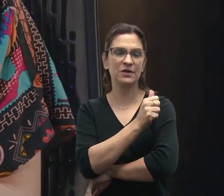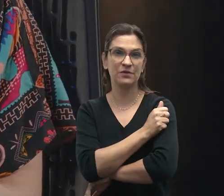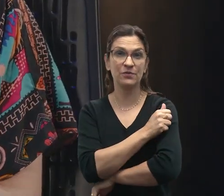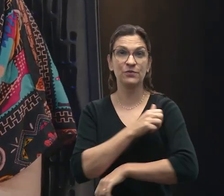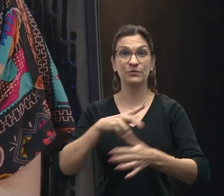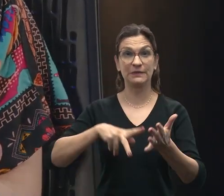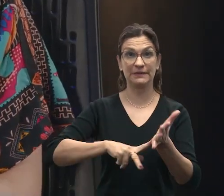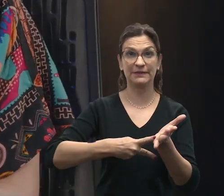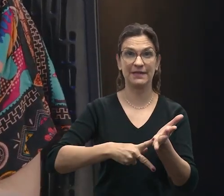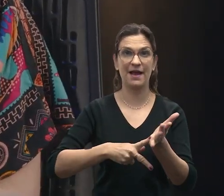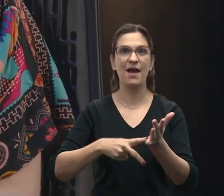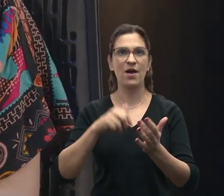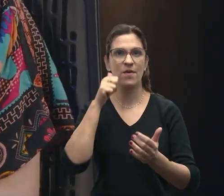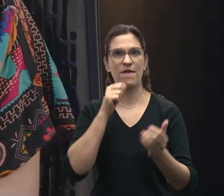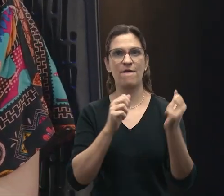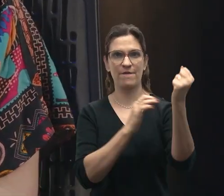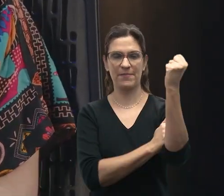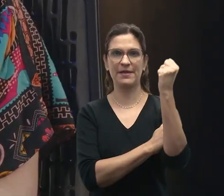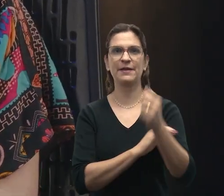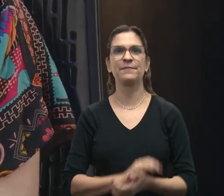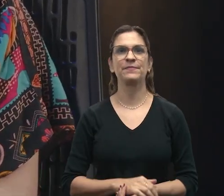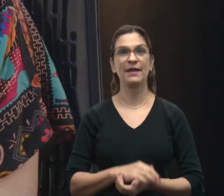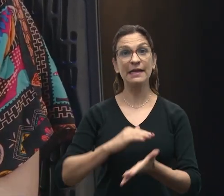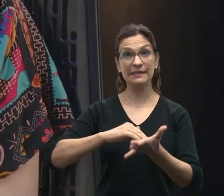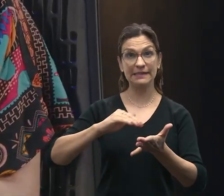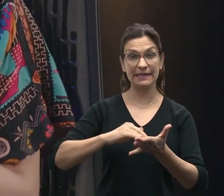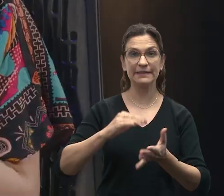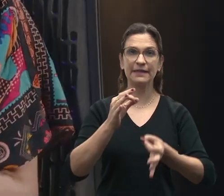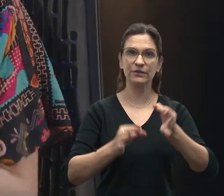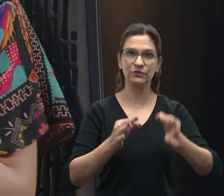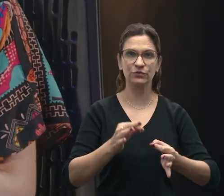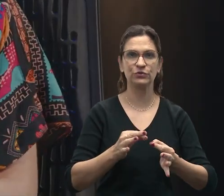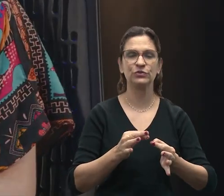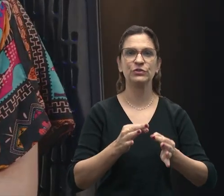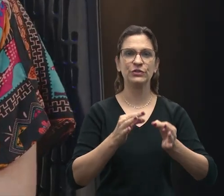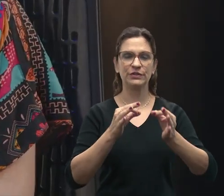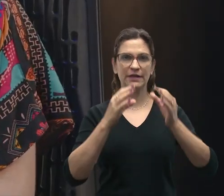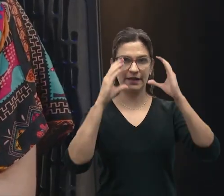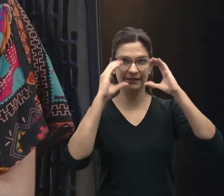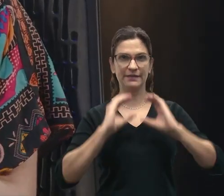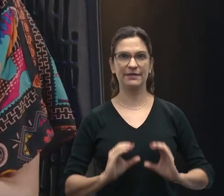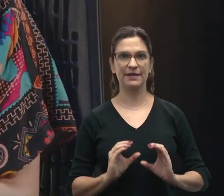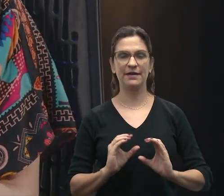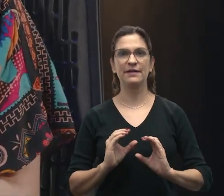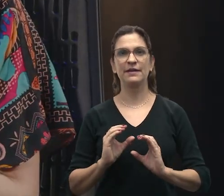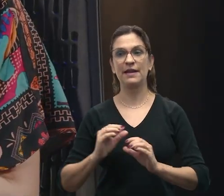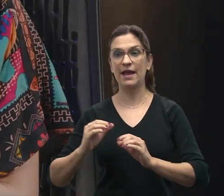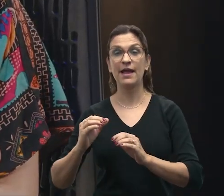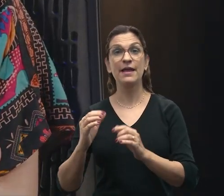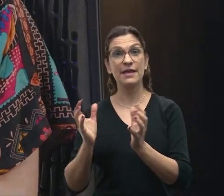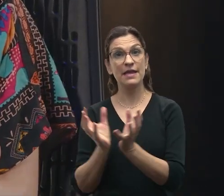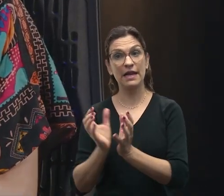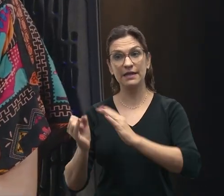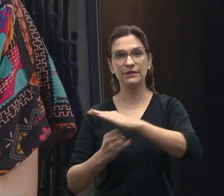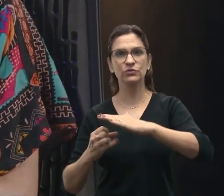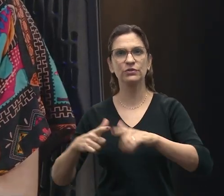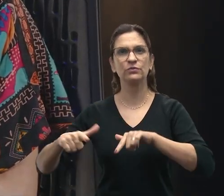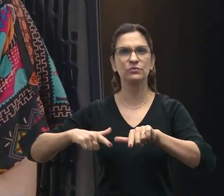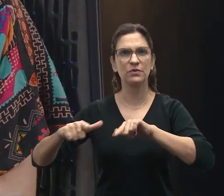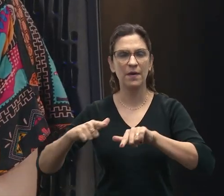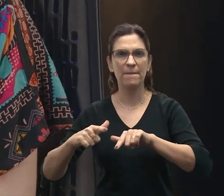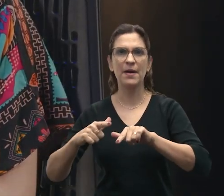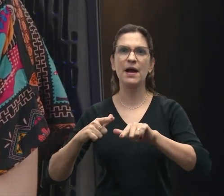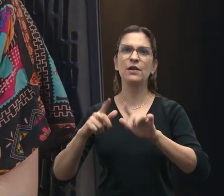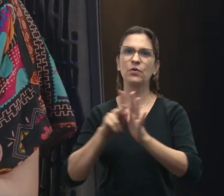feminista. Foi secretária estadual de Justiça e Cidadania e presidiu a FUNSAT, onde implantou programas de